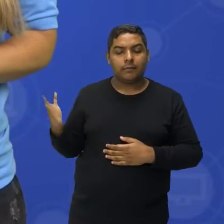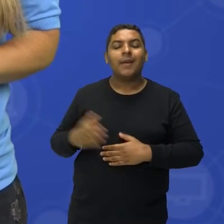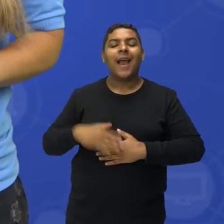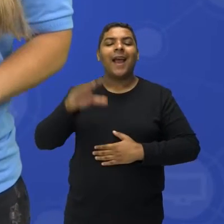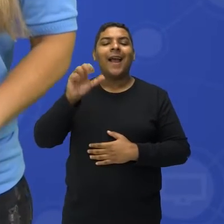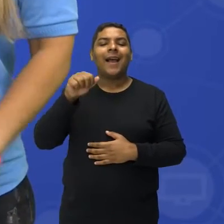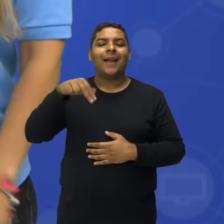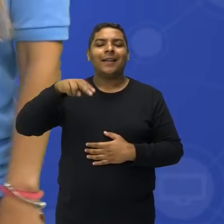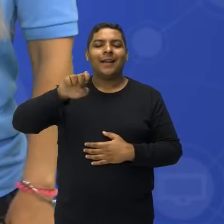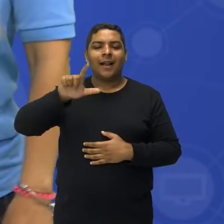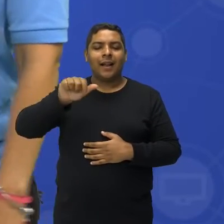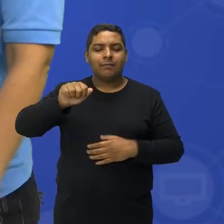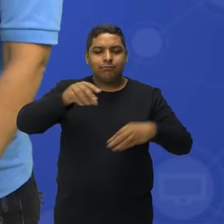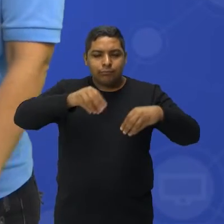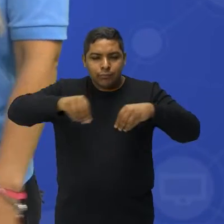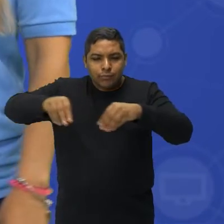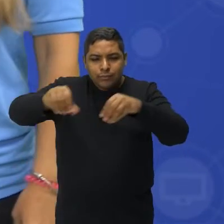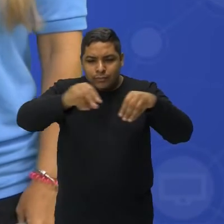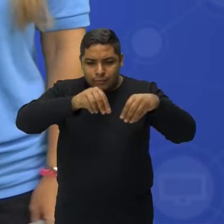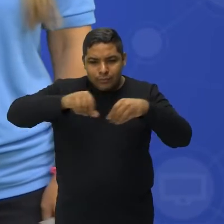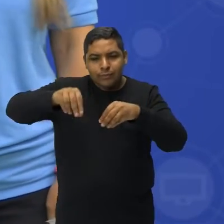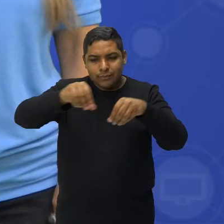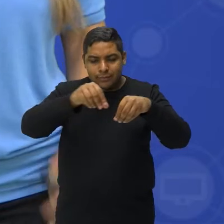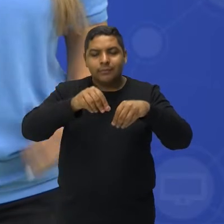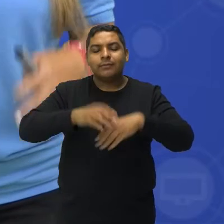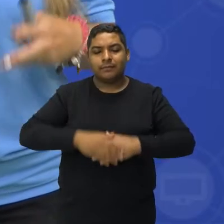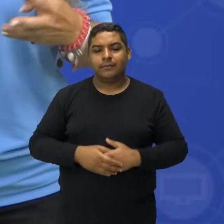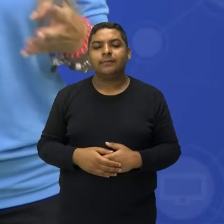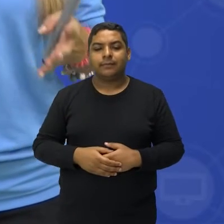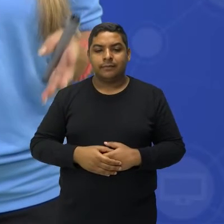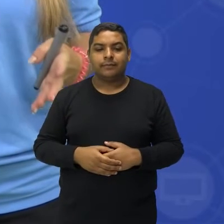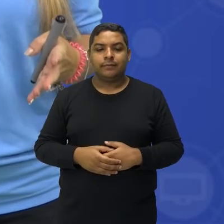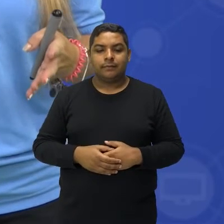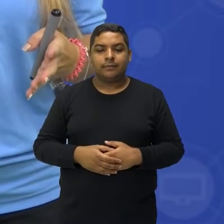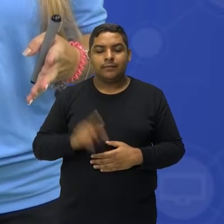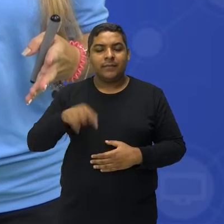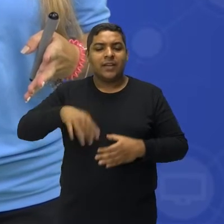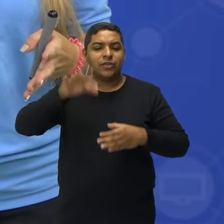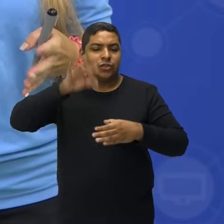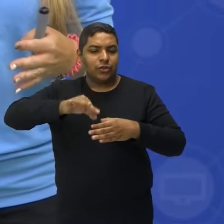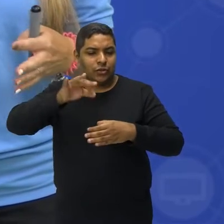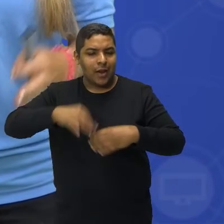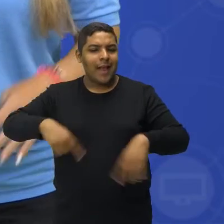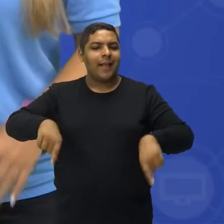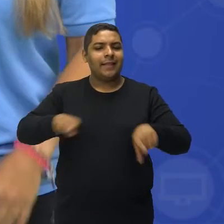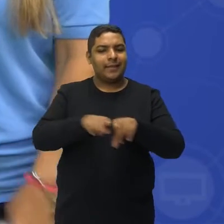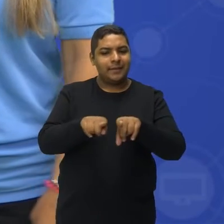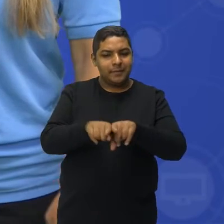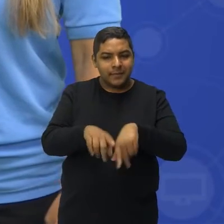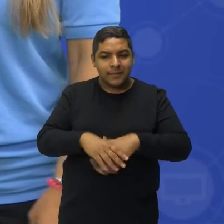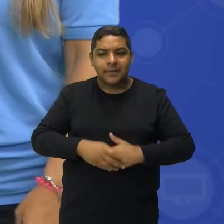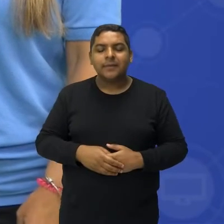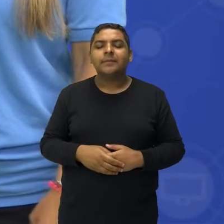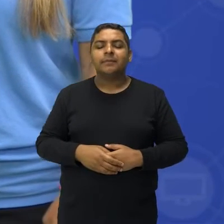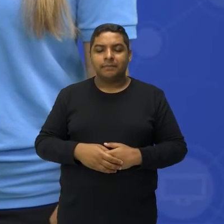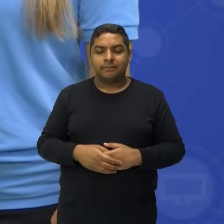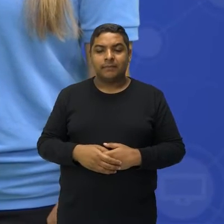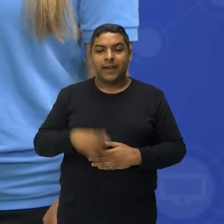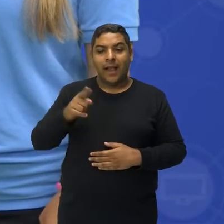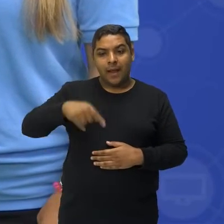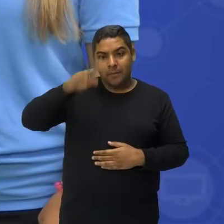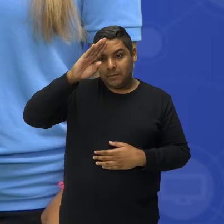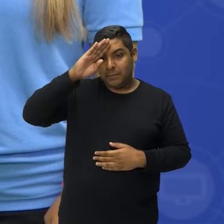canela, tá bom? Então, né, a gente também conhece a canela, também faz chazinho de canela, né? Essa é o